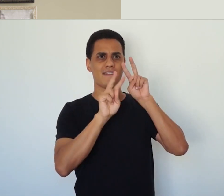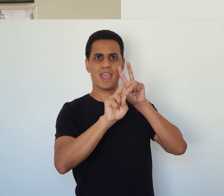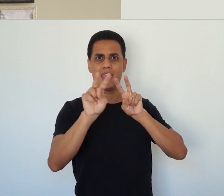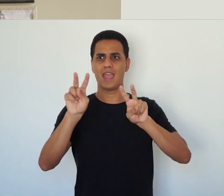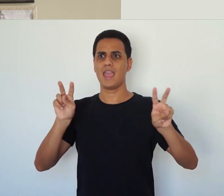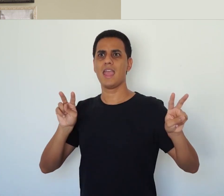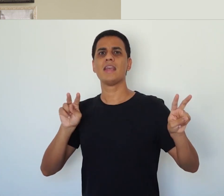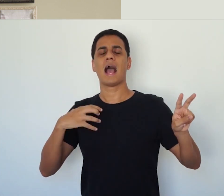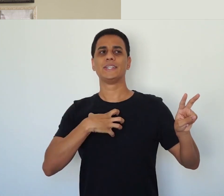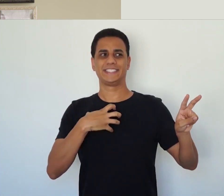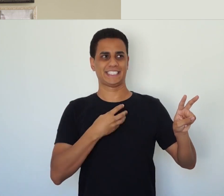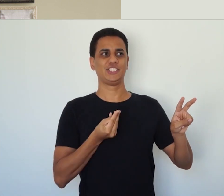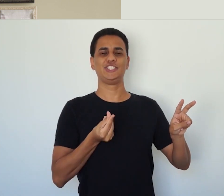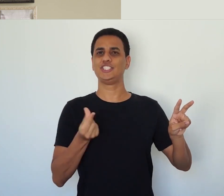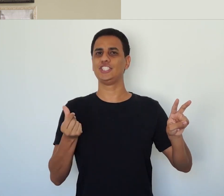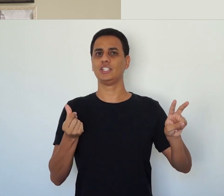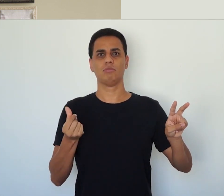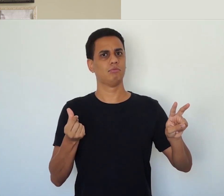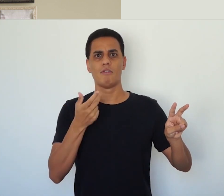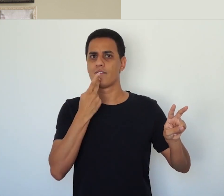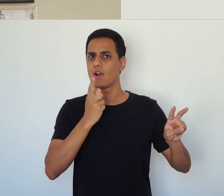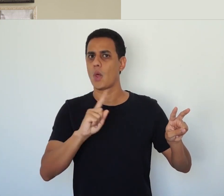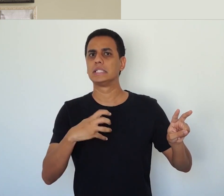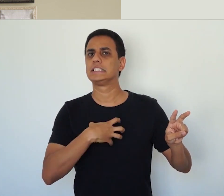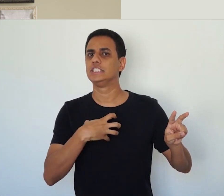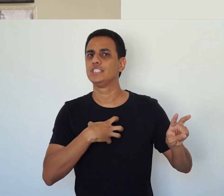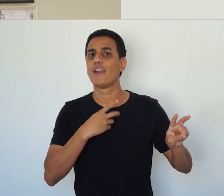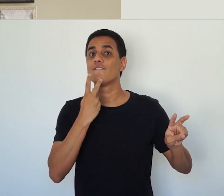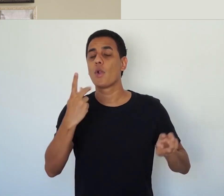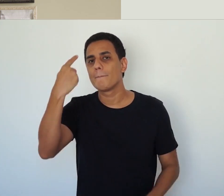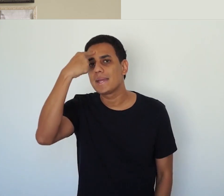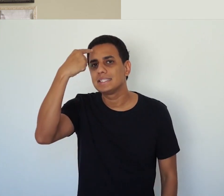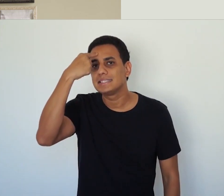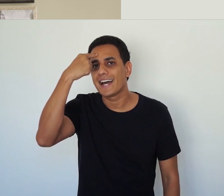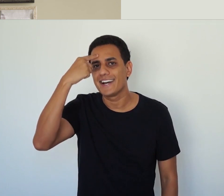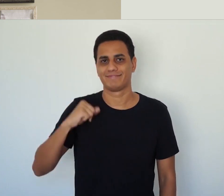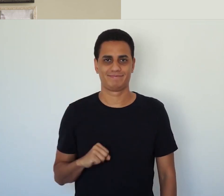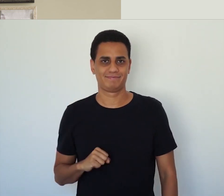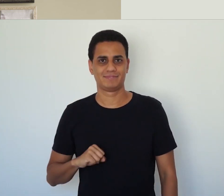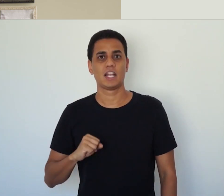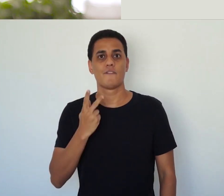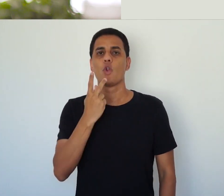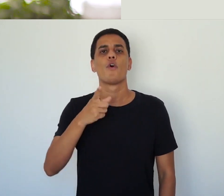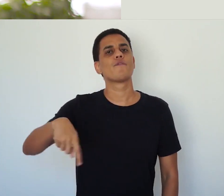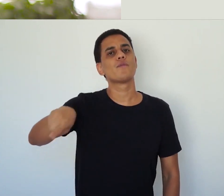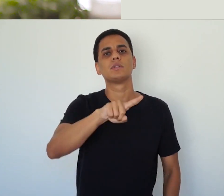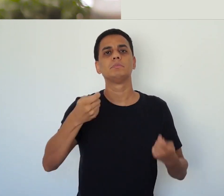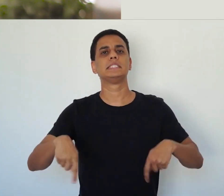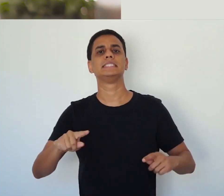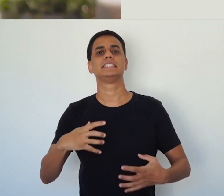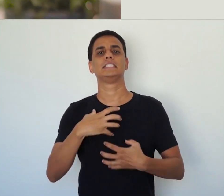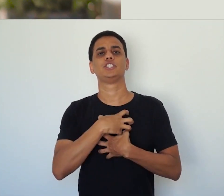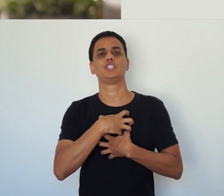gente deve observar o que a gente sente. Ele diz assim, nisso pensai, que isso ocupe o seu pensamento. Ele não diz para